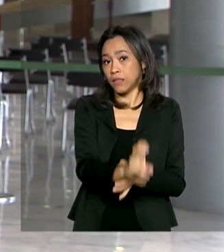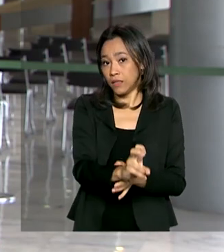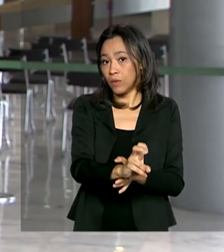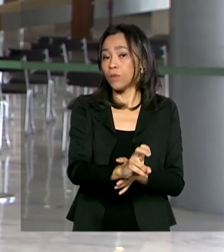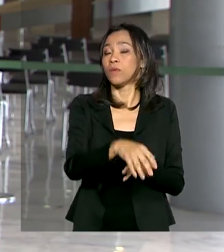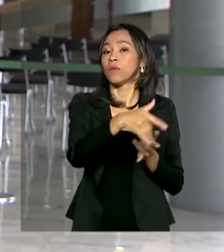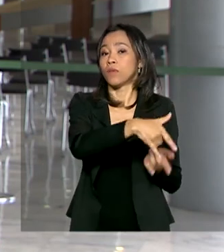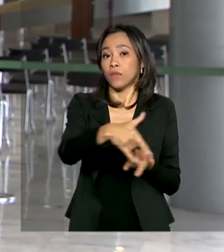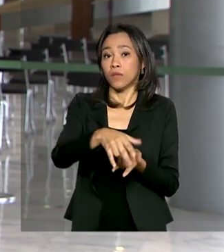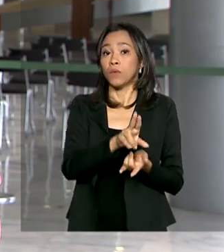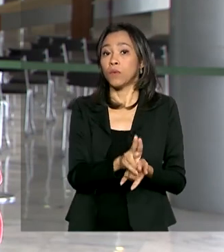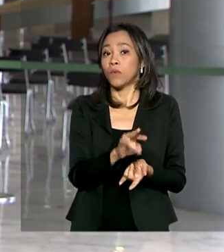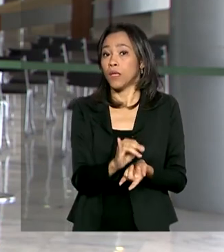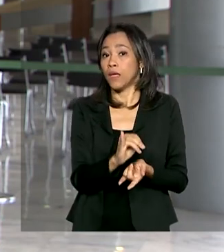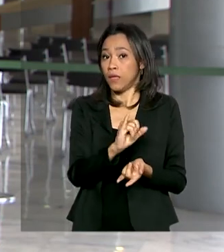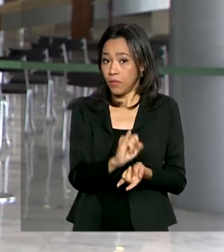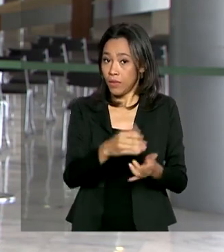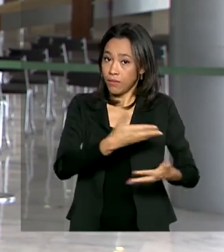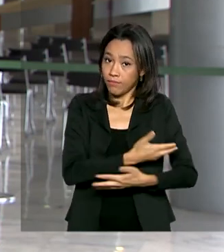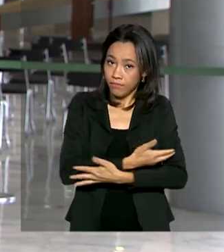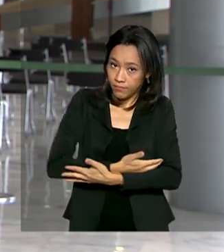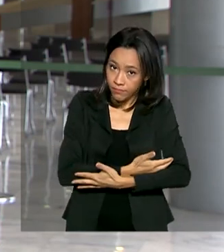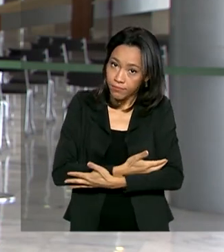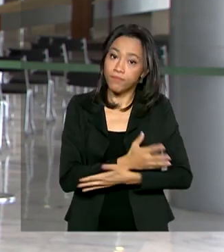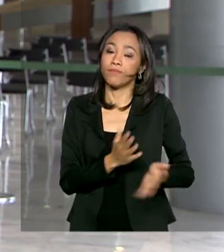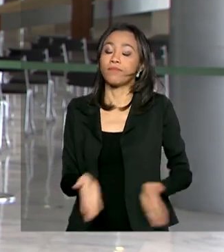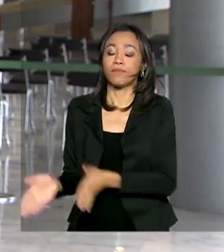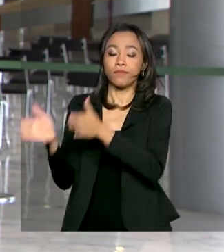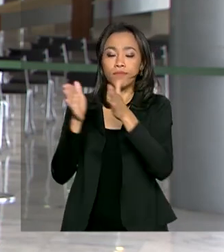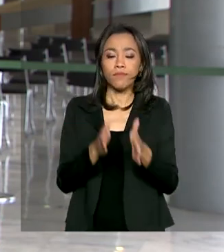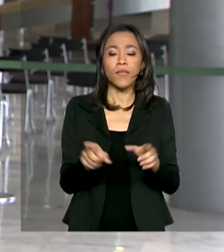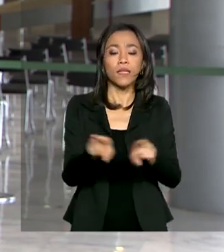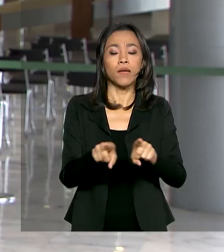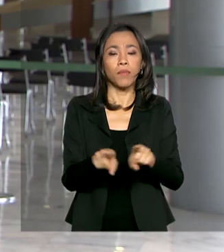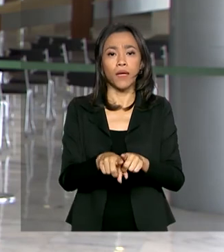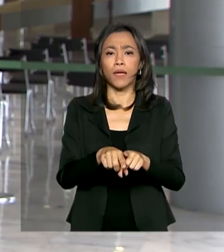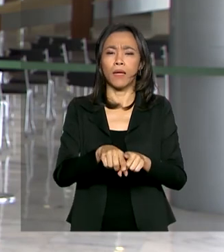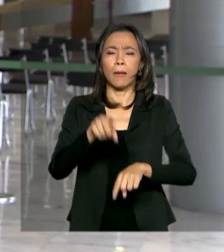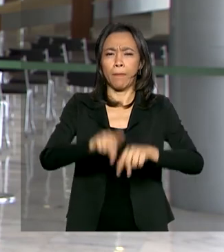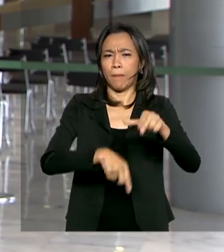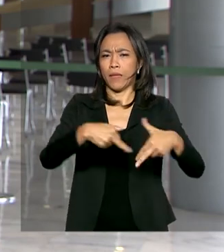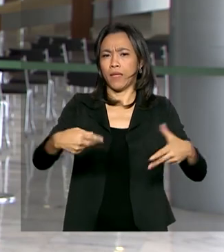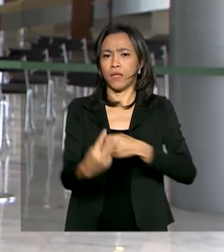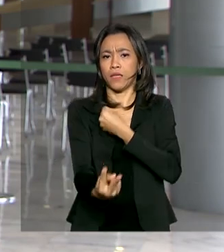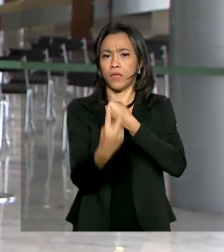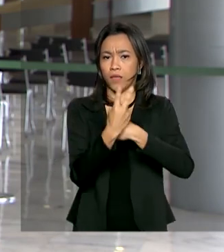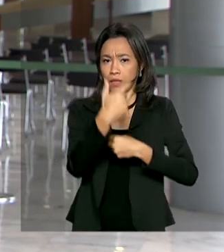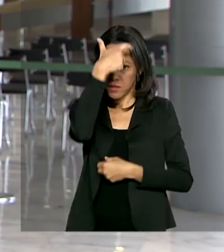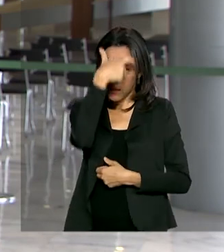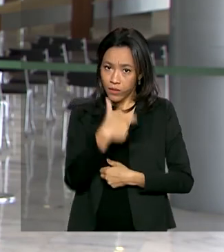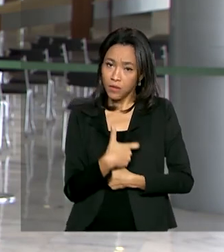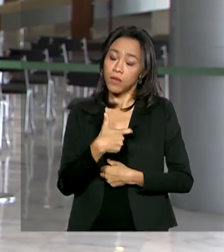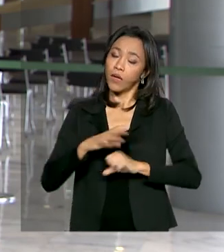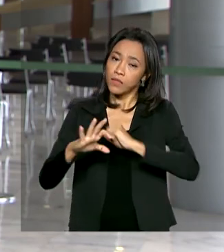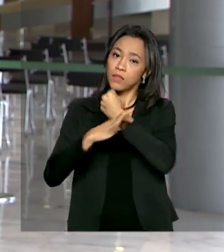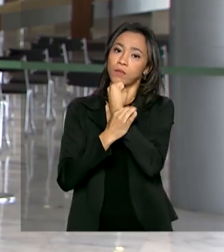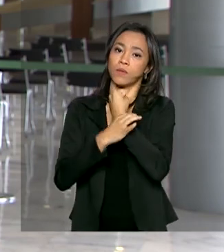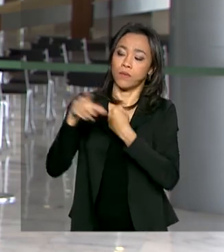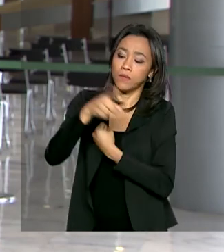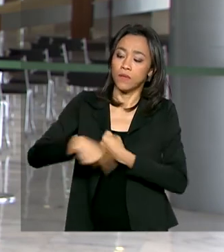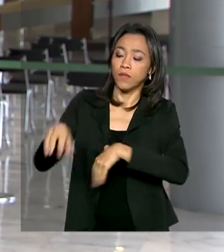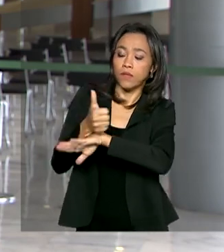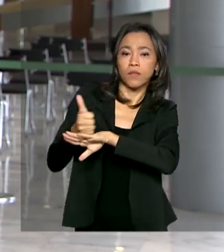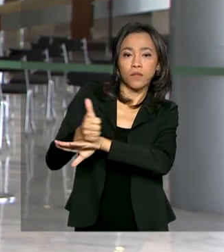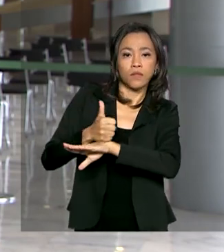pediátricas. E agora falando em equipamentos de proteção individual, para garantir a segurança dos profissionais que atuam na